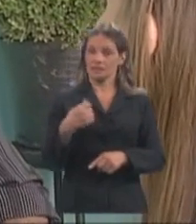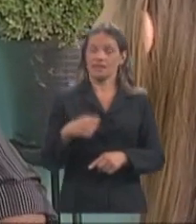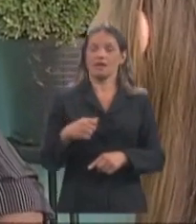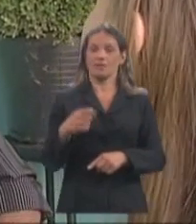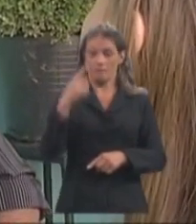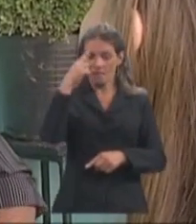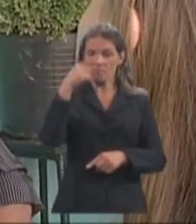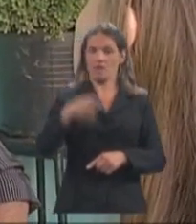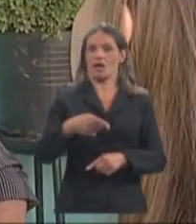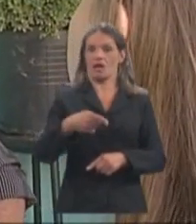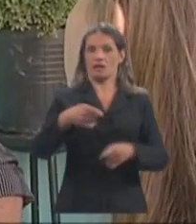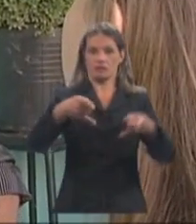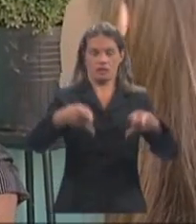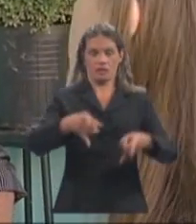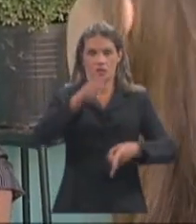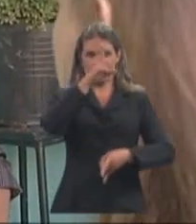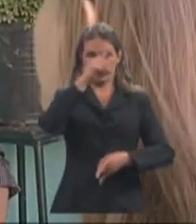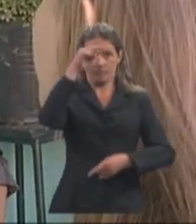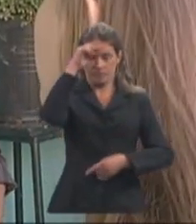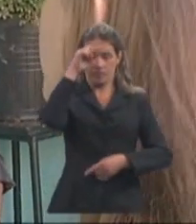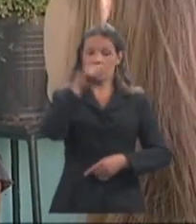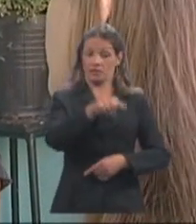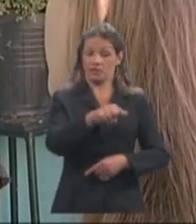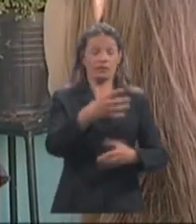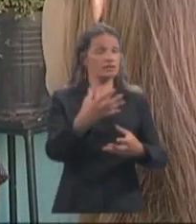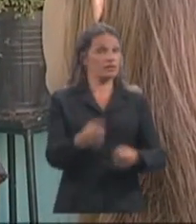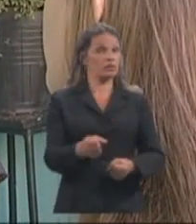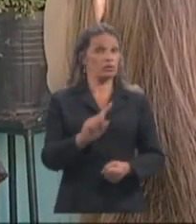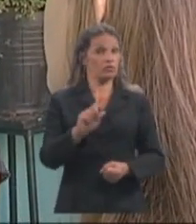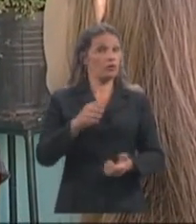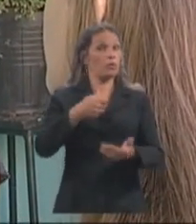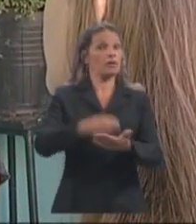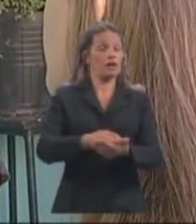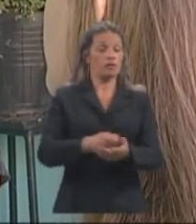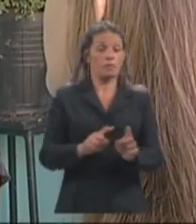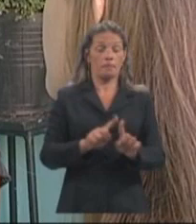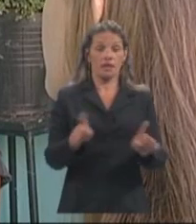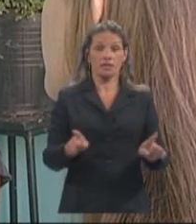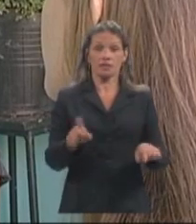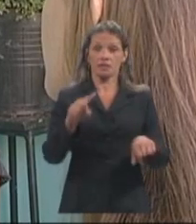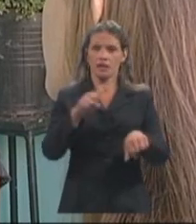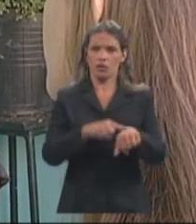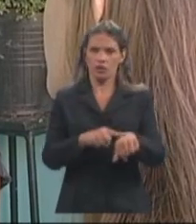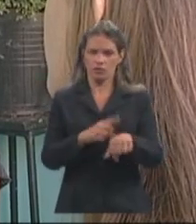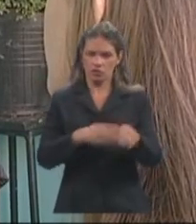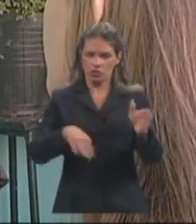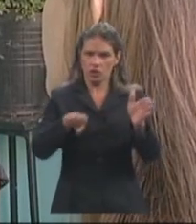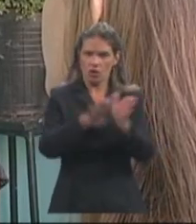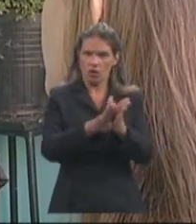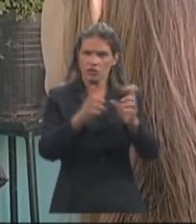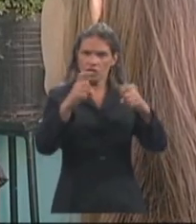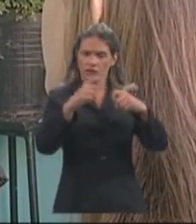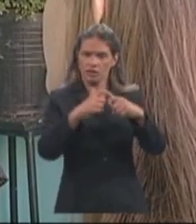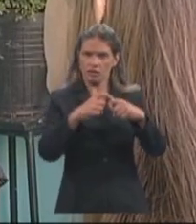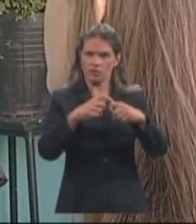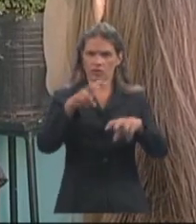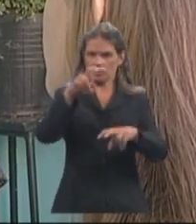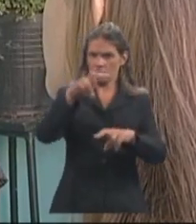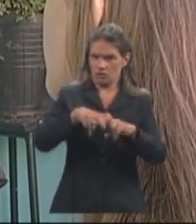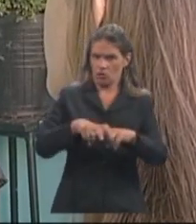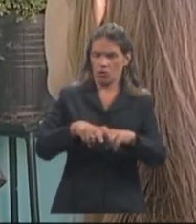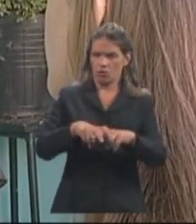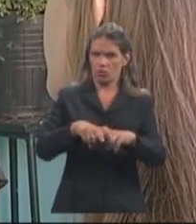com a internação compulsória ele aceitou sabe não foi obrigado só que chegou na hora que a gente chegou na clínica ele se sentou dentro da da